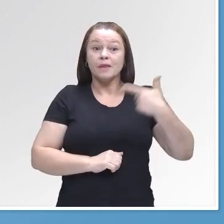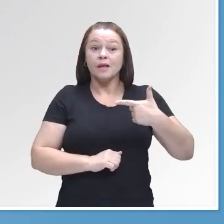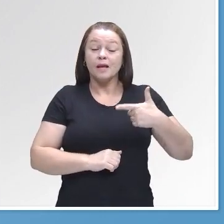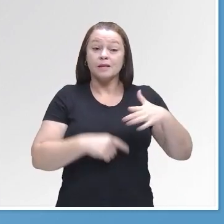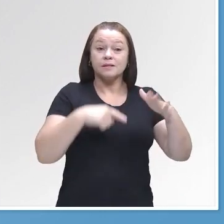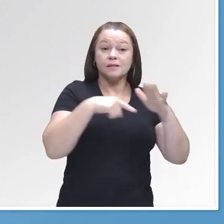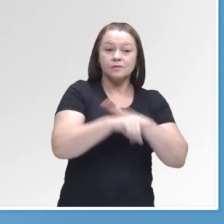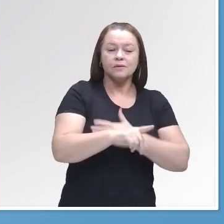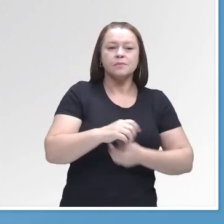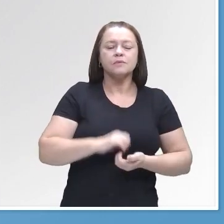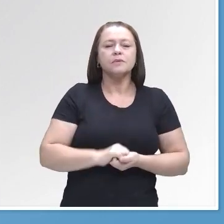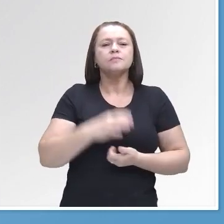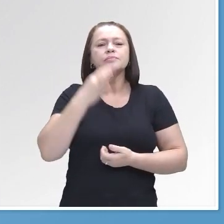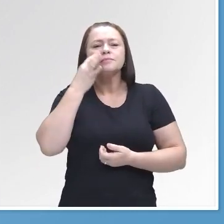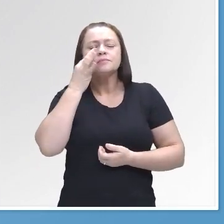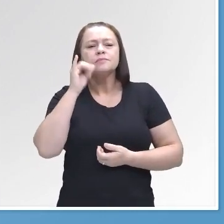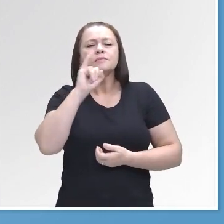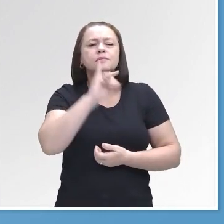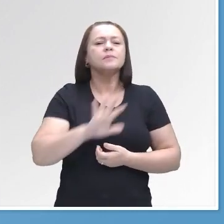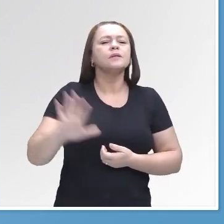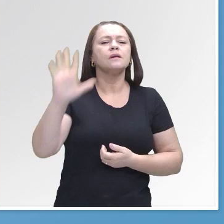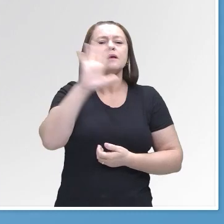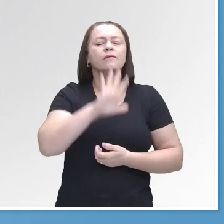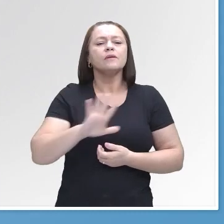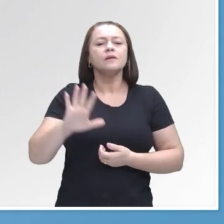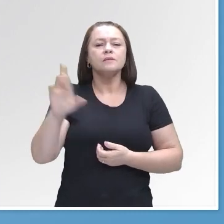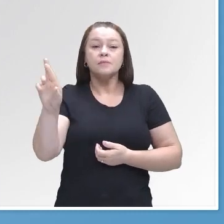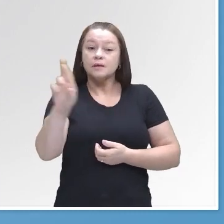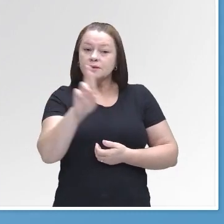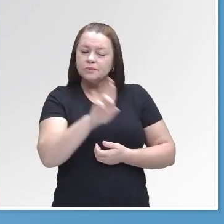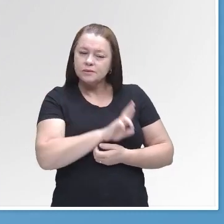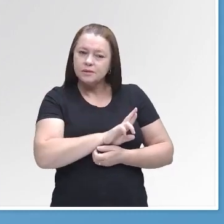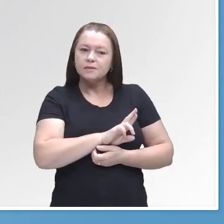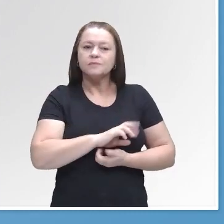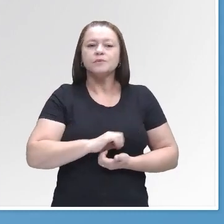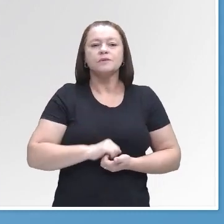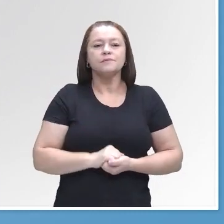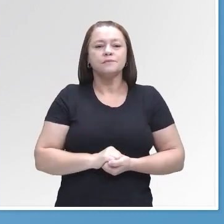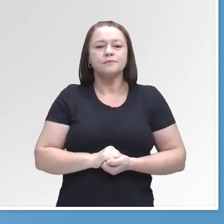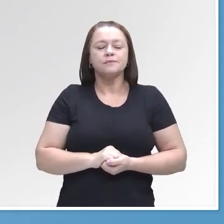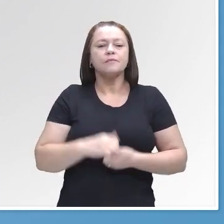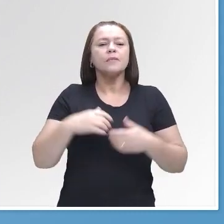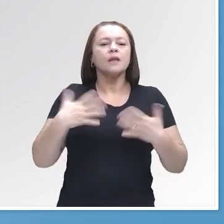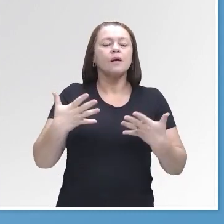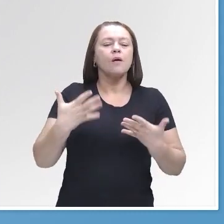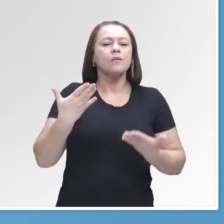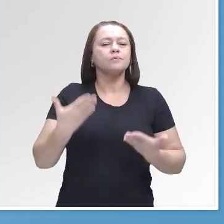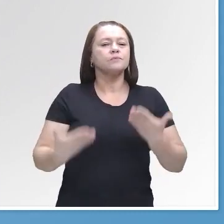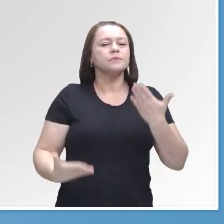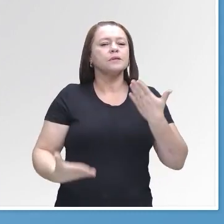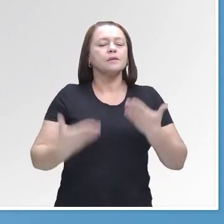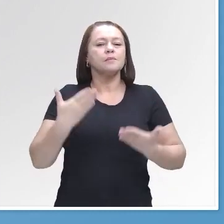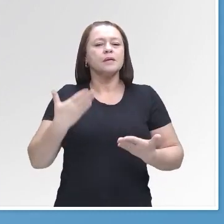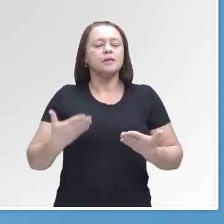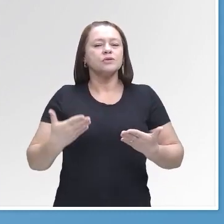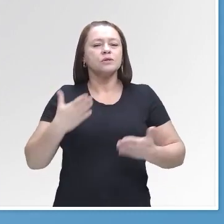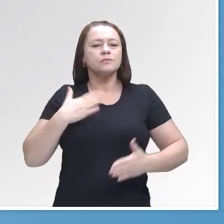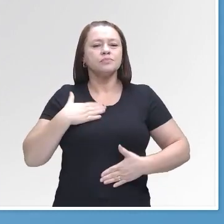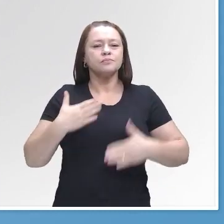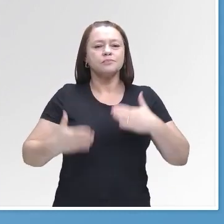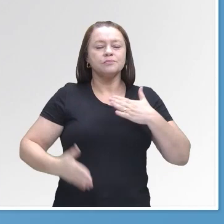questão. Observe as imagens e responda. Qual é a medida da